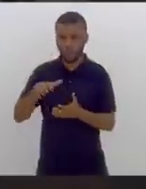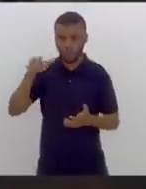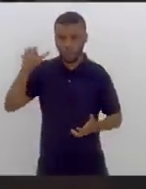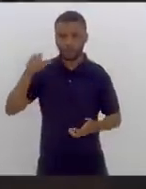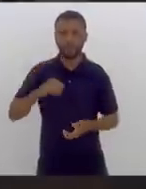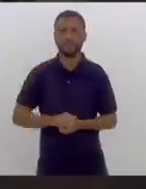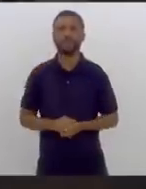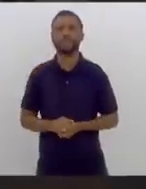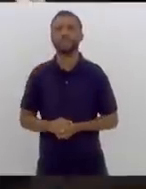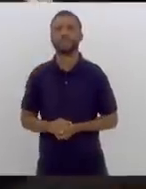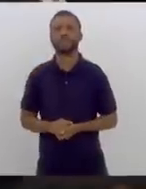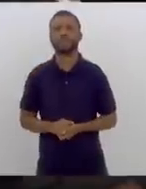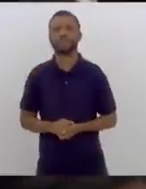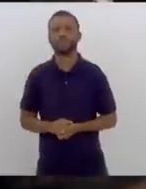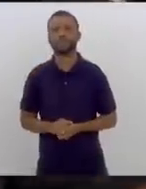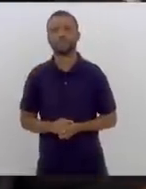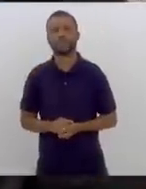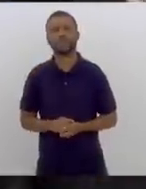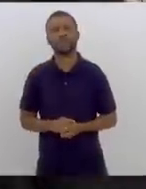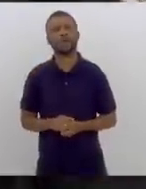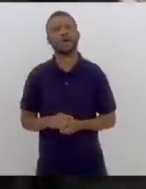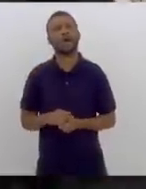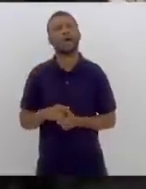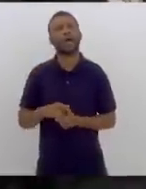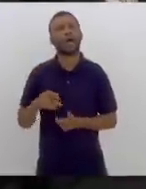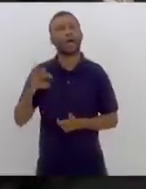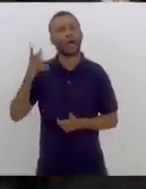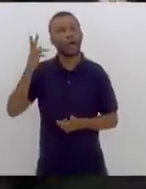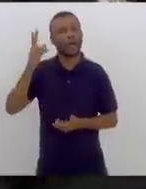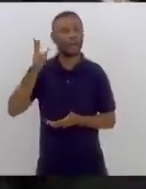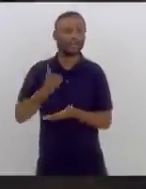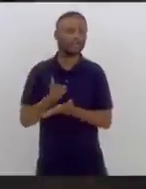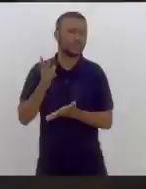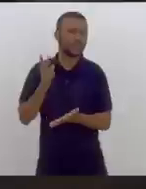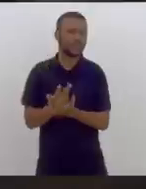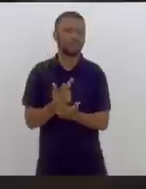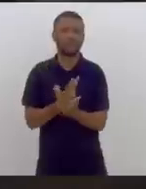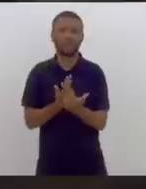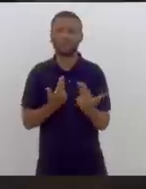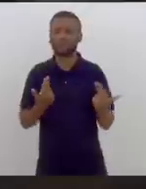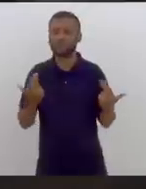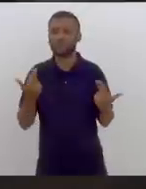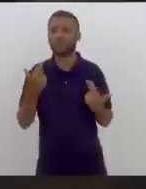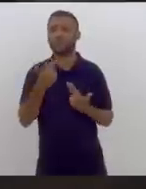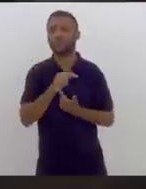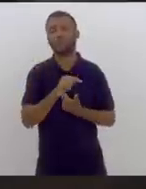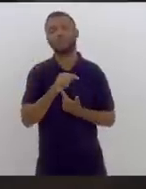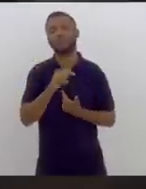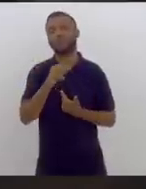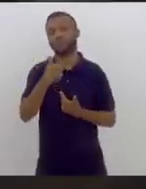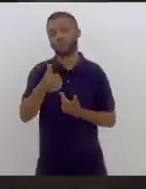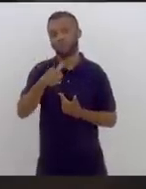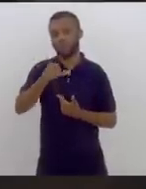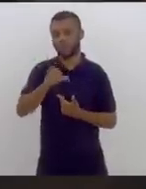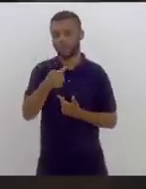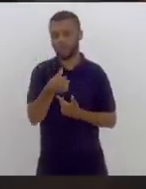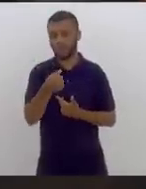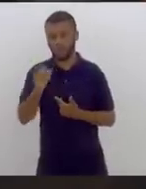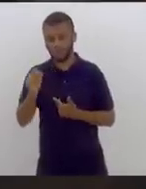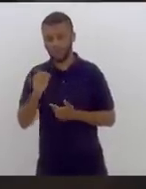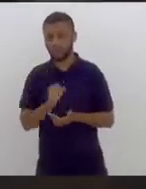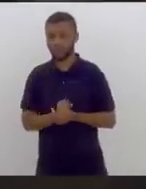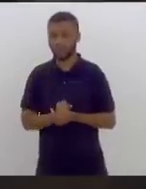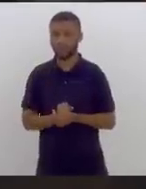falou que ele vê o mesmo filme desde 68 eu entrei de 99 para 2000 e eu